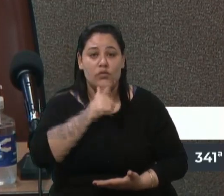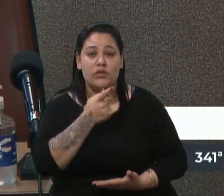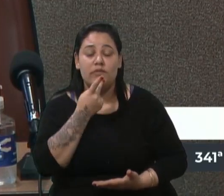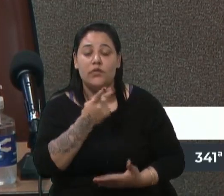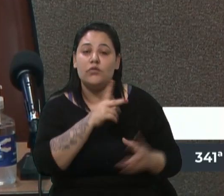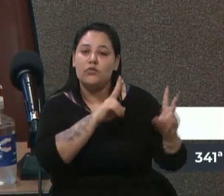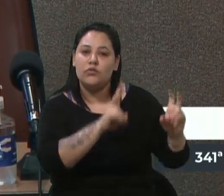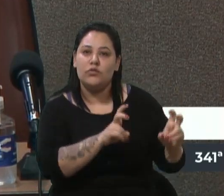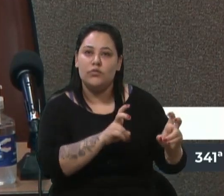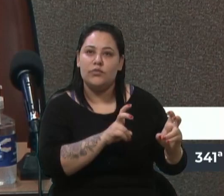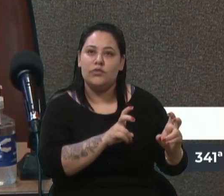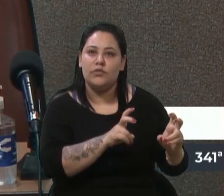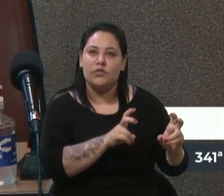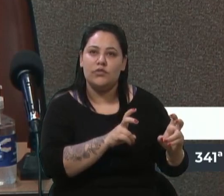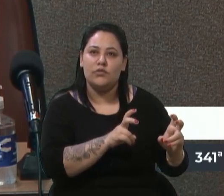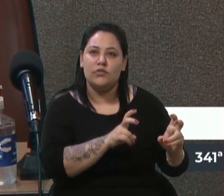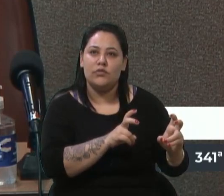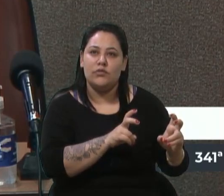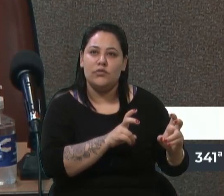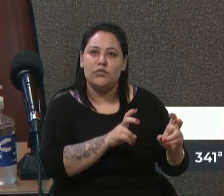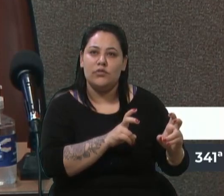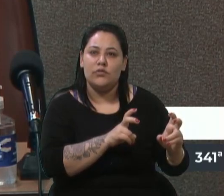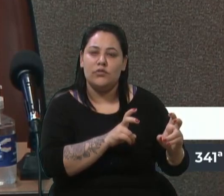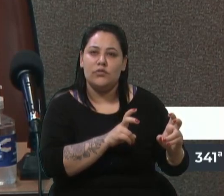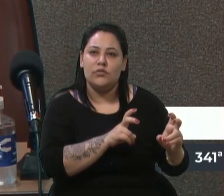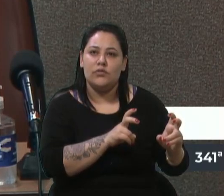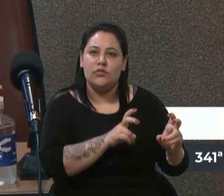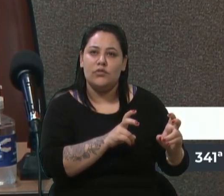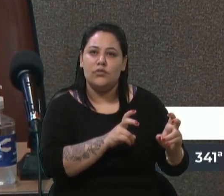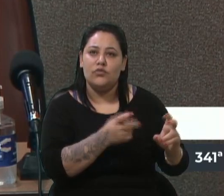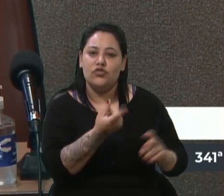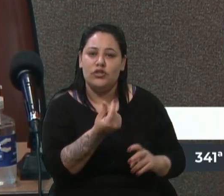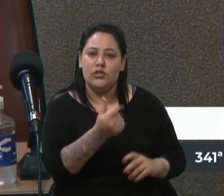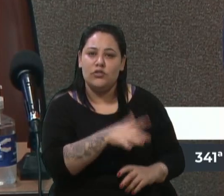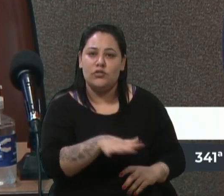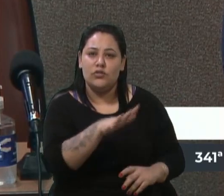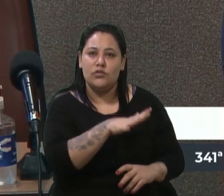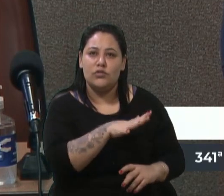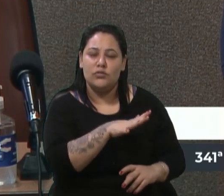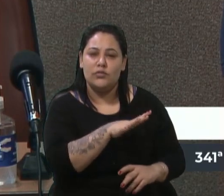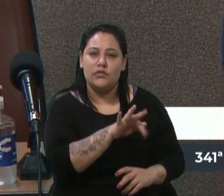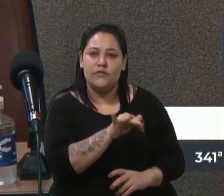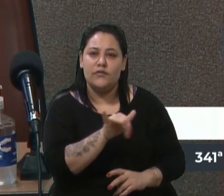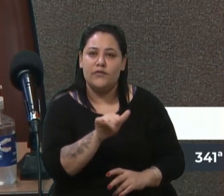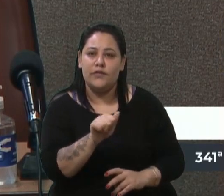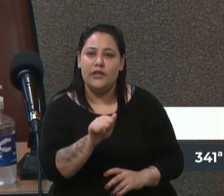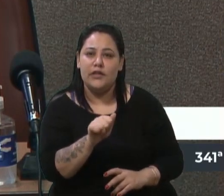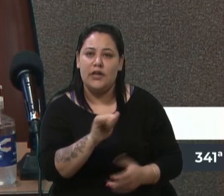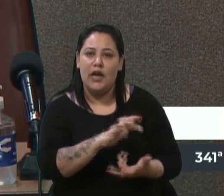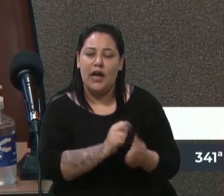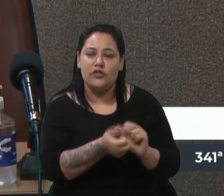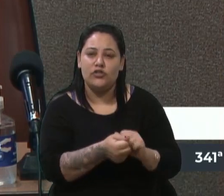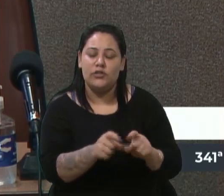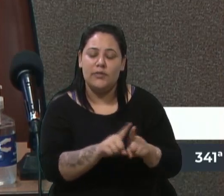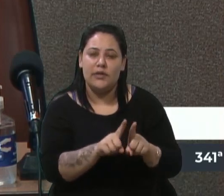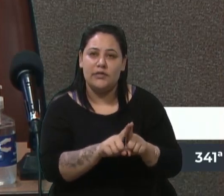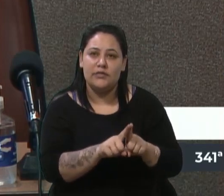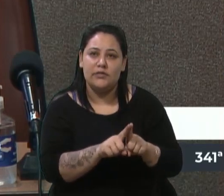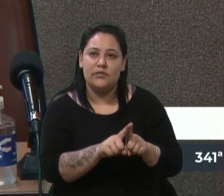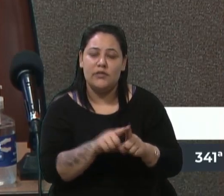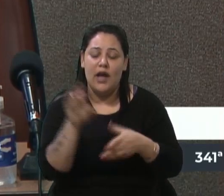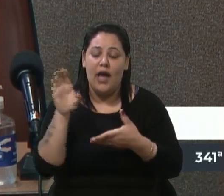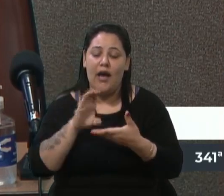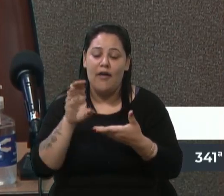sobre o FIESPORT. Eu já conversei com o vereador Bressan a respeito do Financiarte, né? E nós temos que